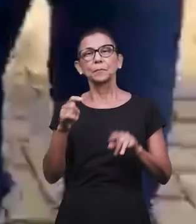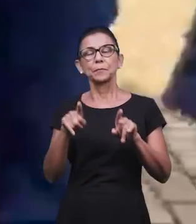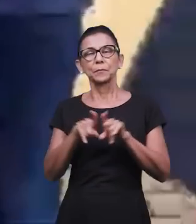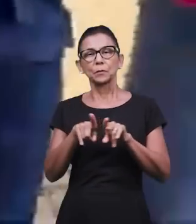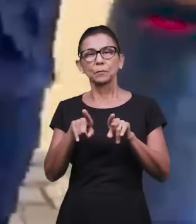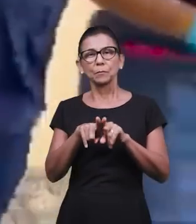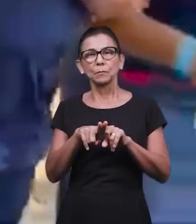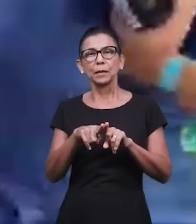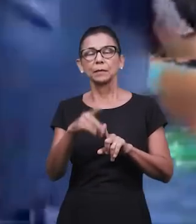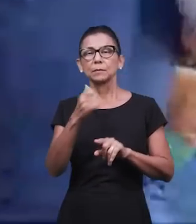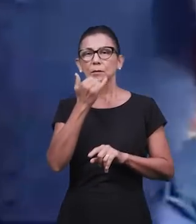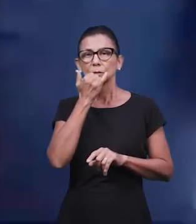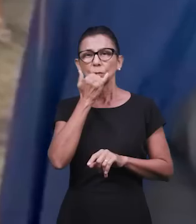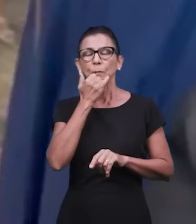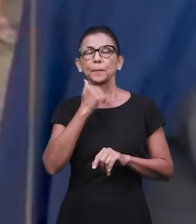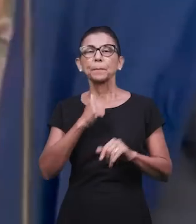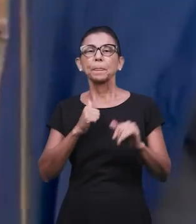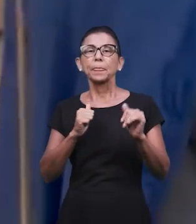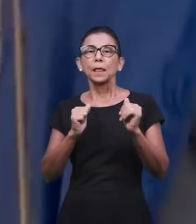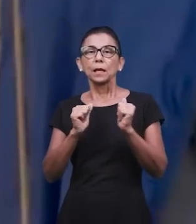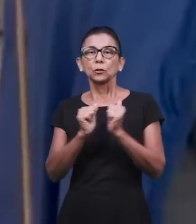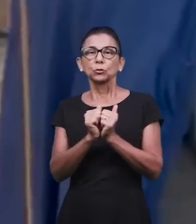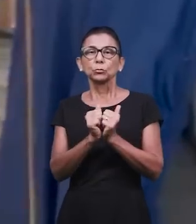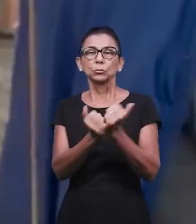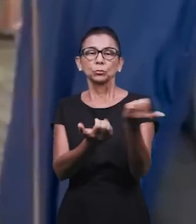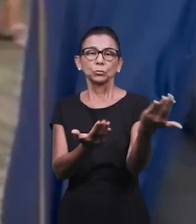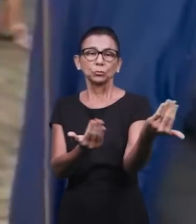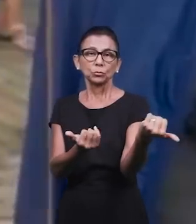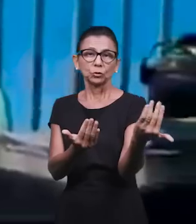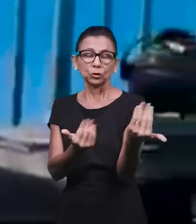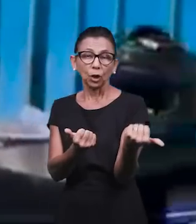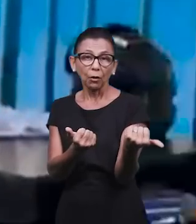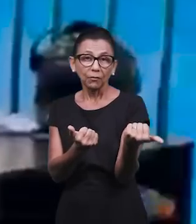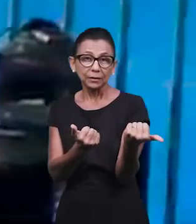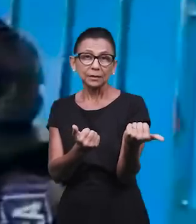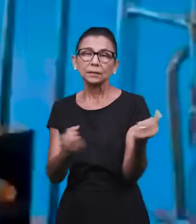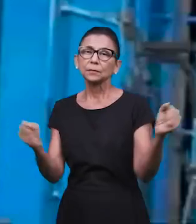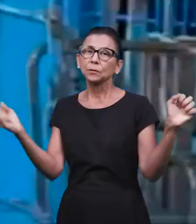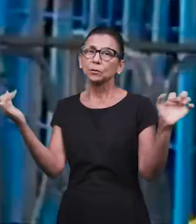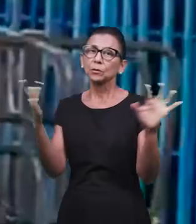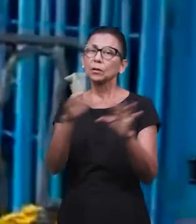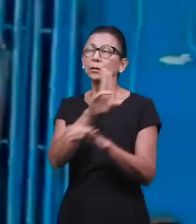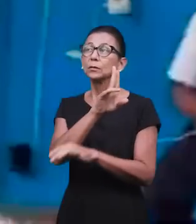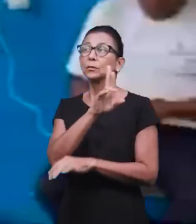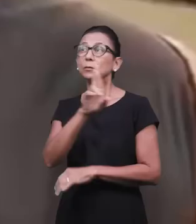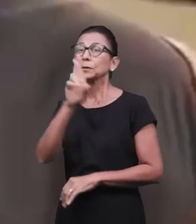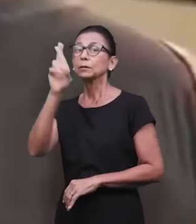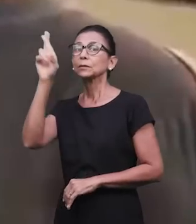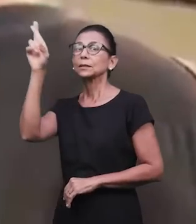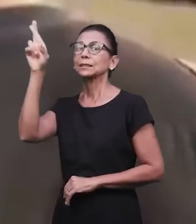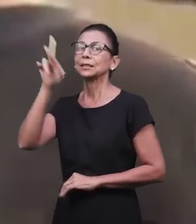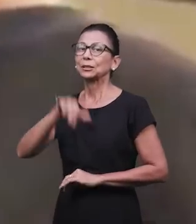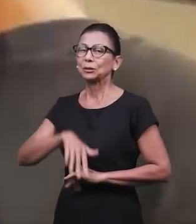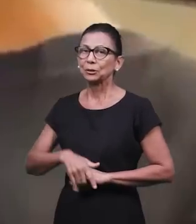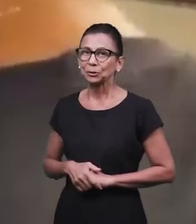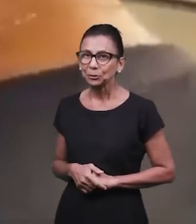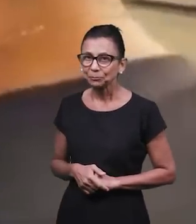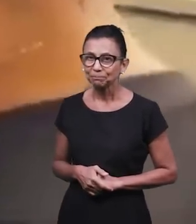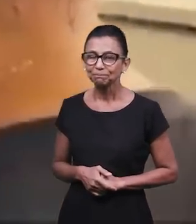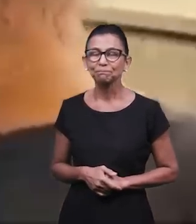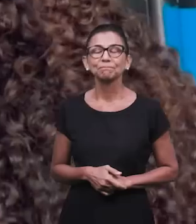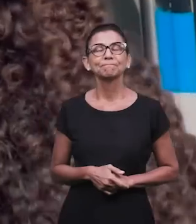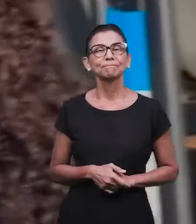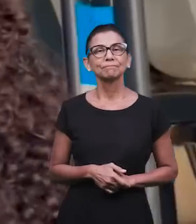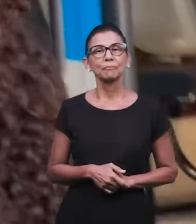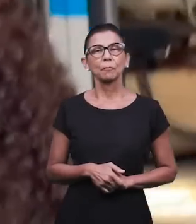com os jovens, louvaram ao Senhor, glorificando e exaltando o nome do Senhor. E chegamos ali a um terminal de integração. E ali